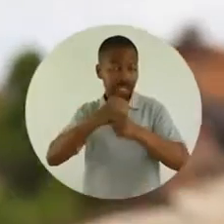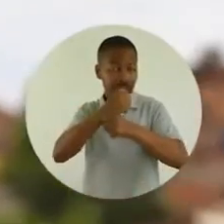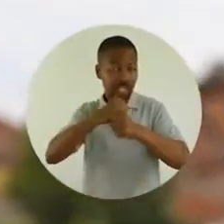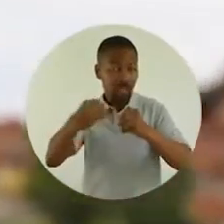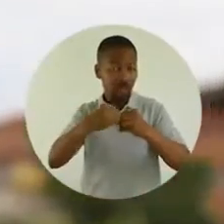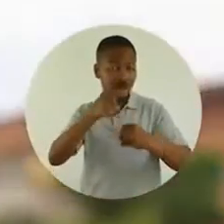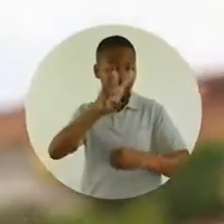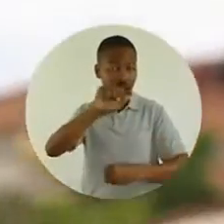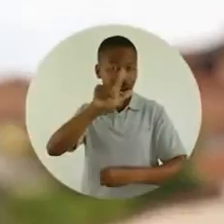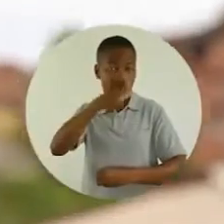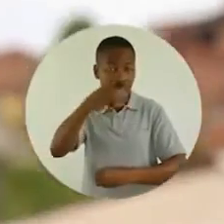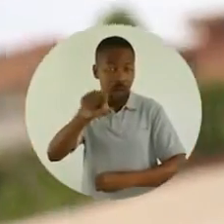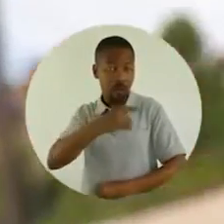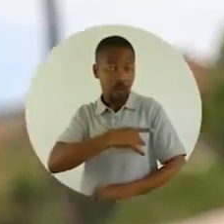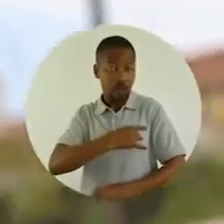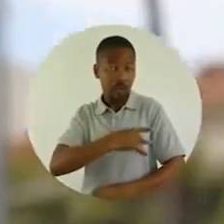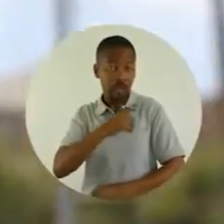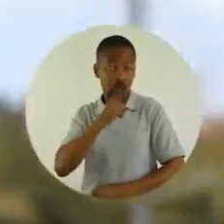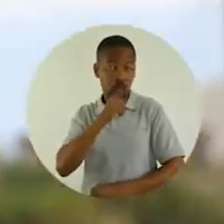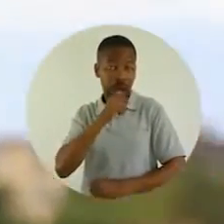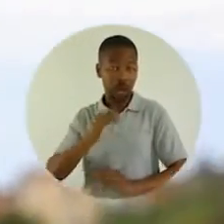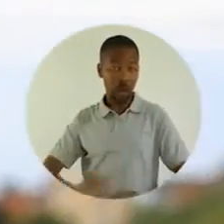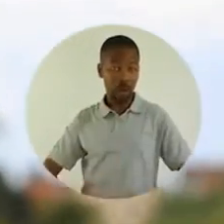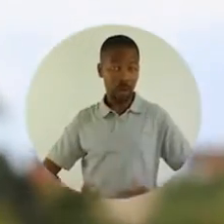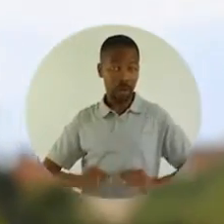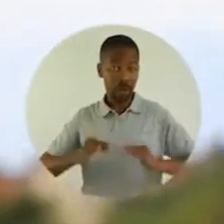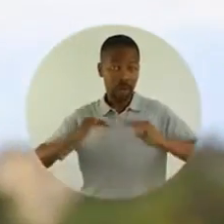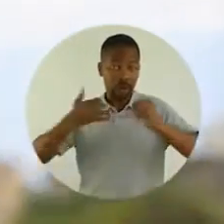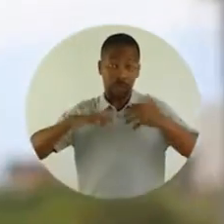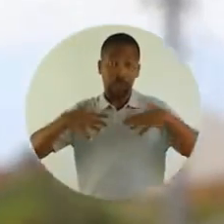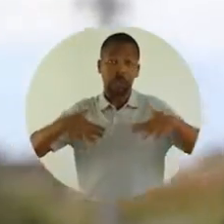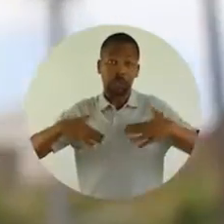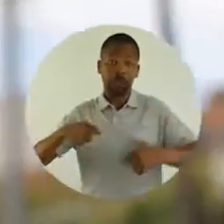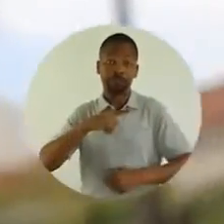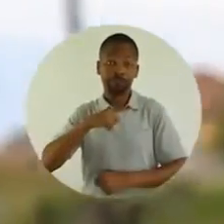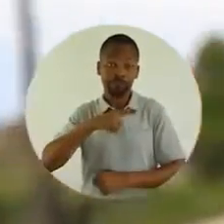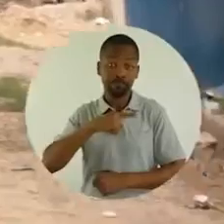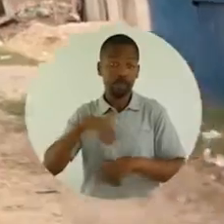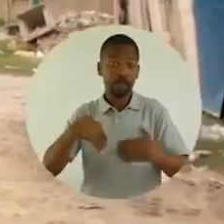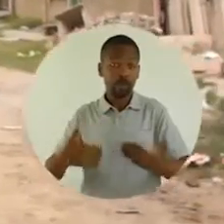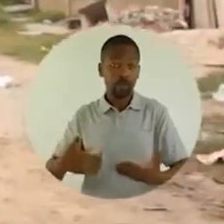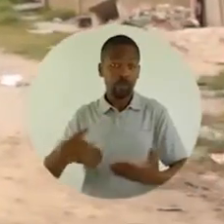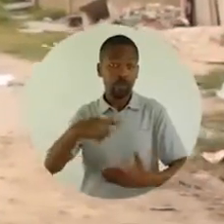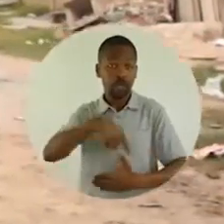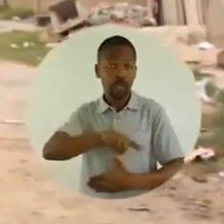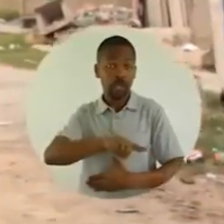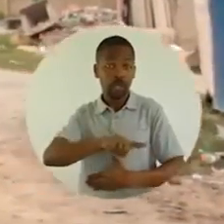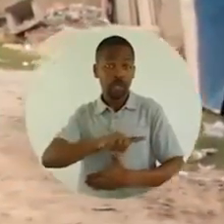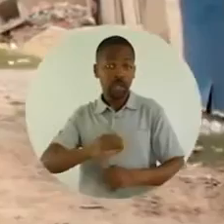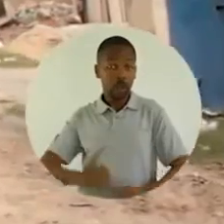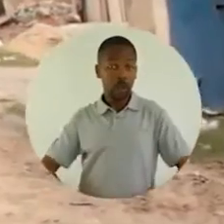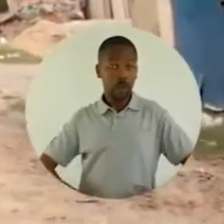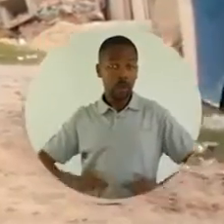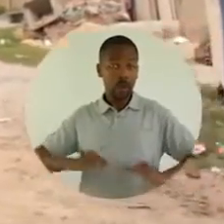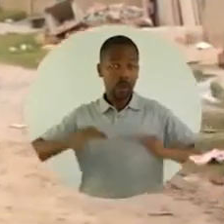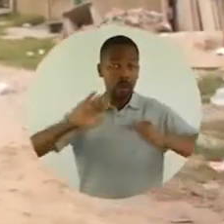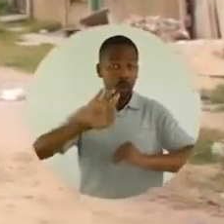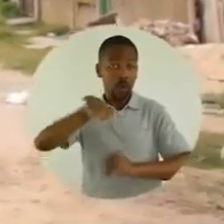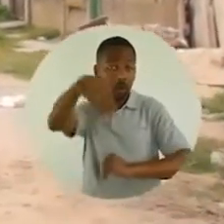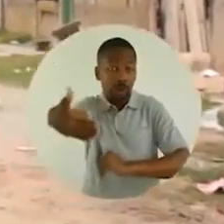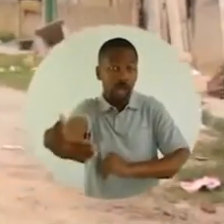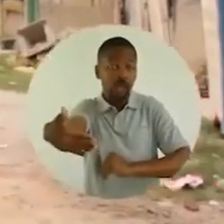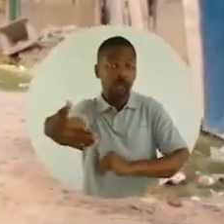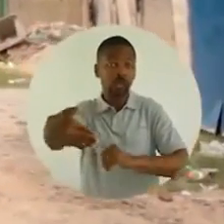valão. Então tinha um medo de enchente que me tremia todo, né? Aí daqui a gente acabei vendo a enchente do outro lado